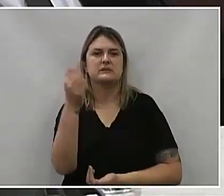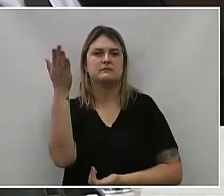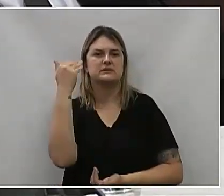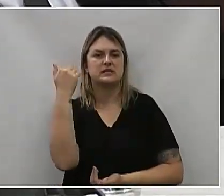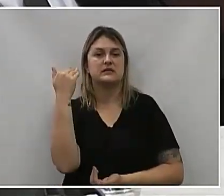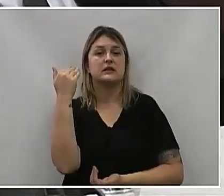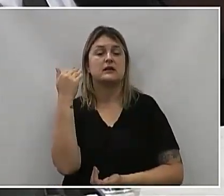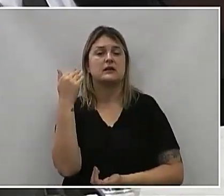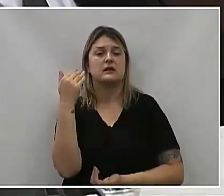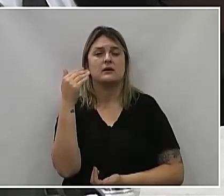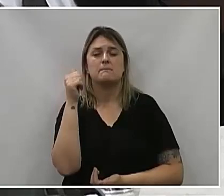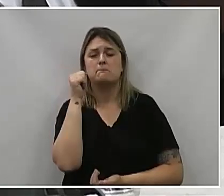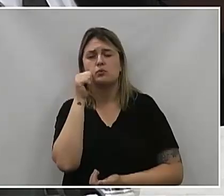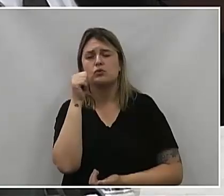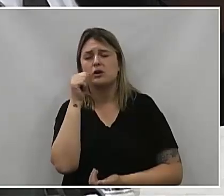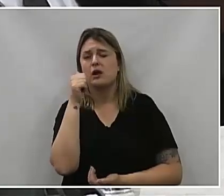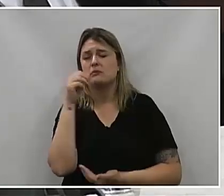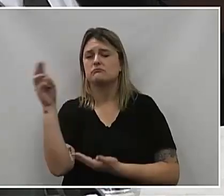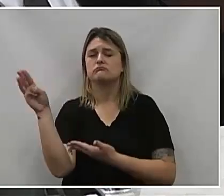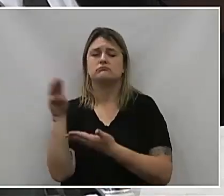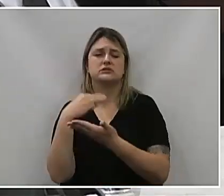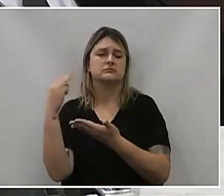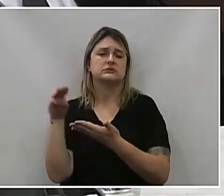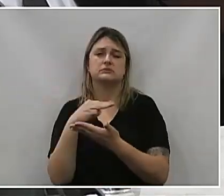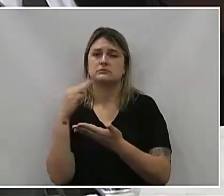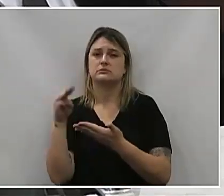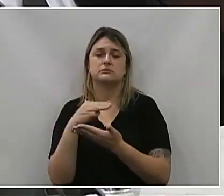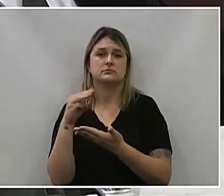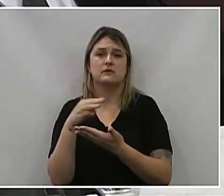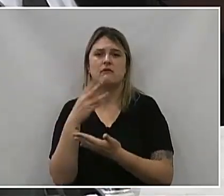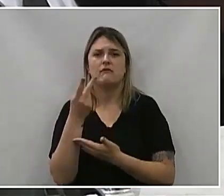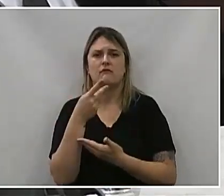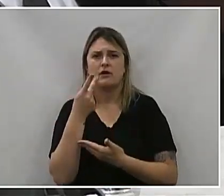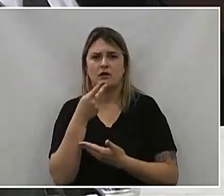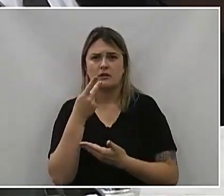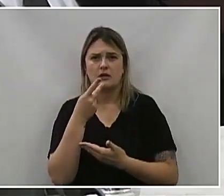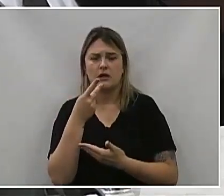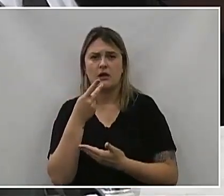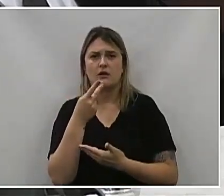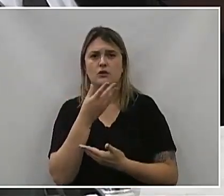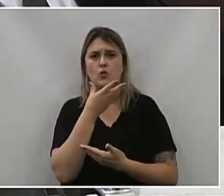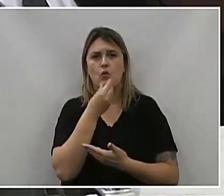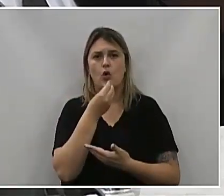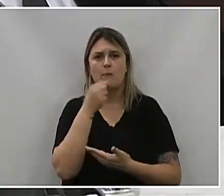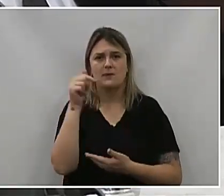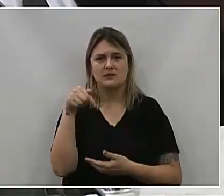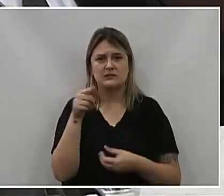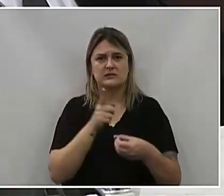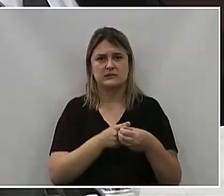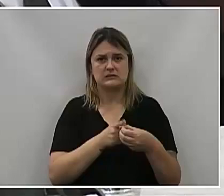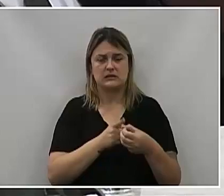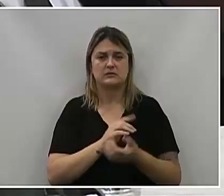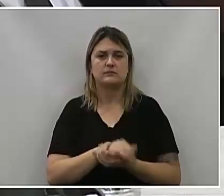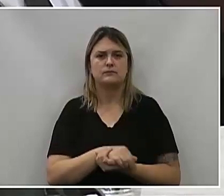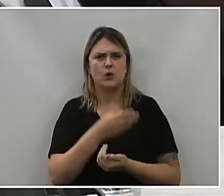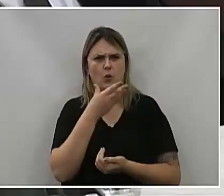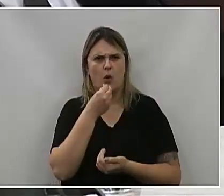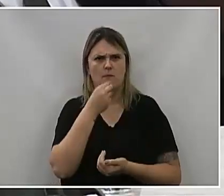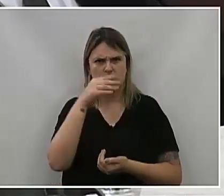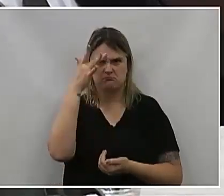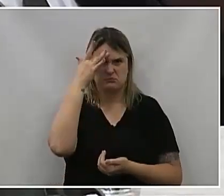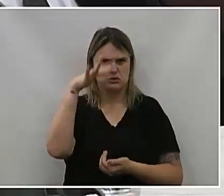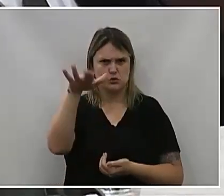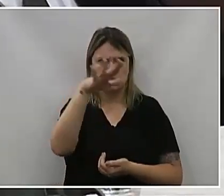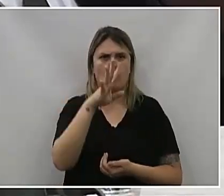fui procurada por muitas mulheres, muitas, a respeito de um homem aqui na cidade, muito